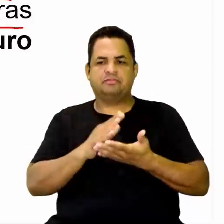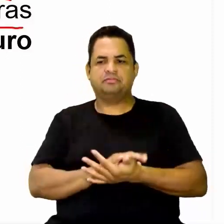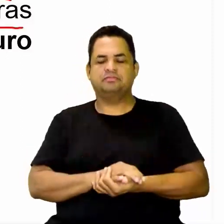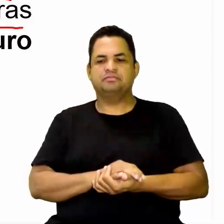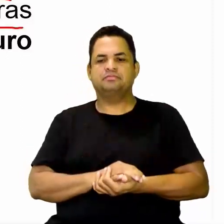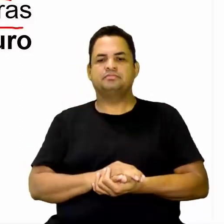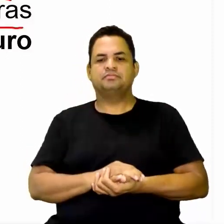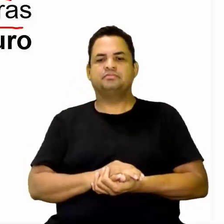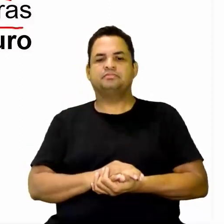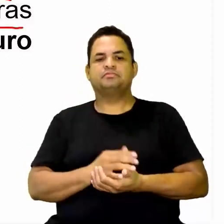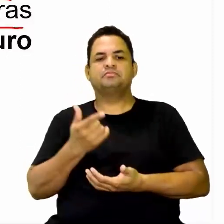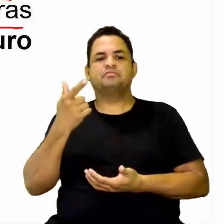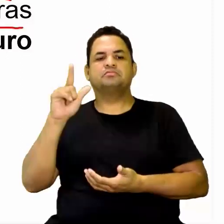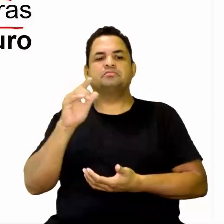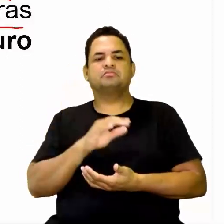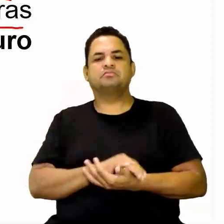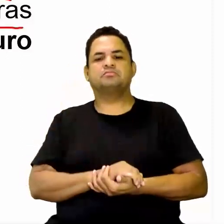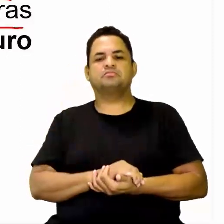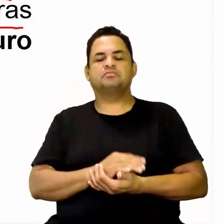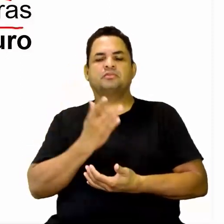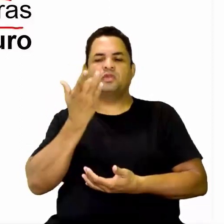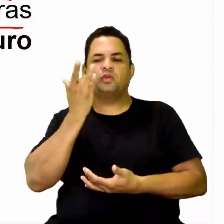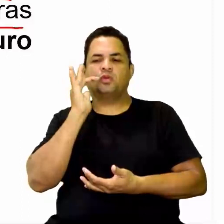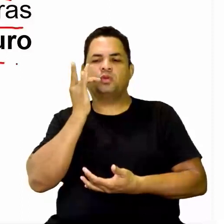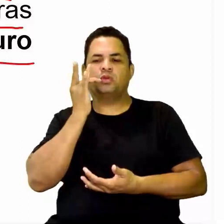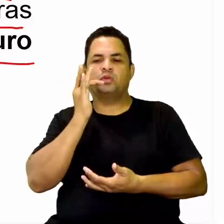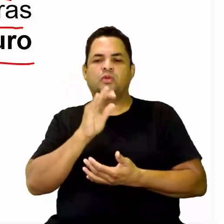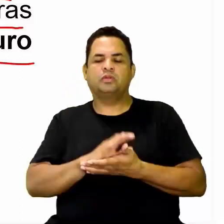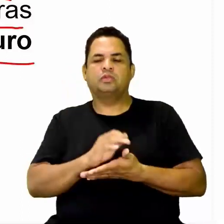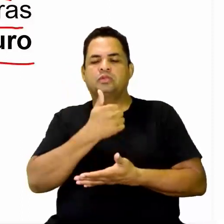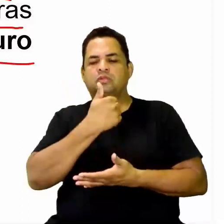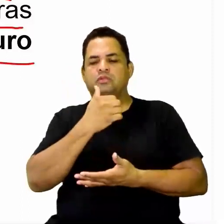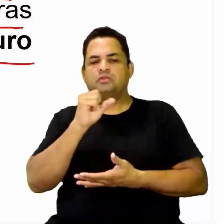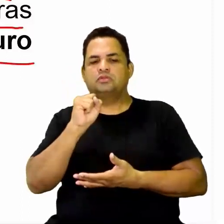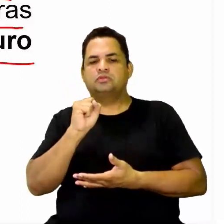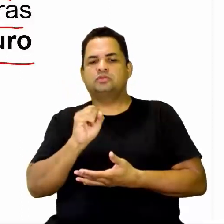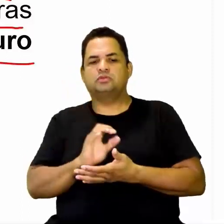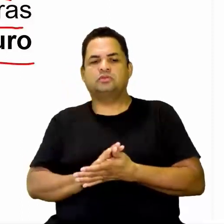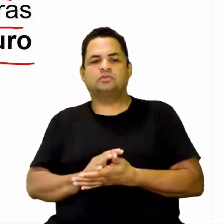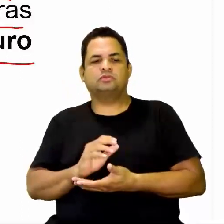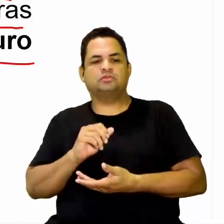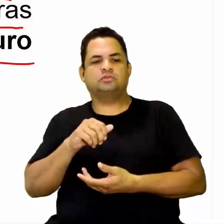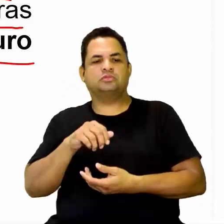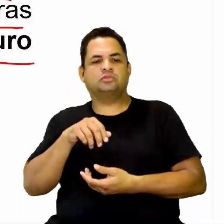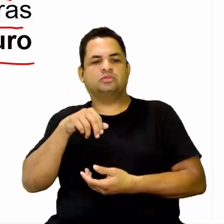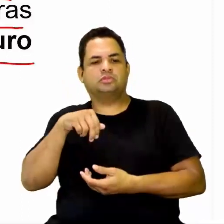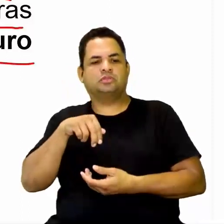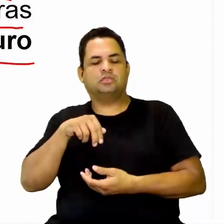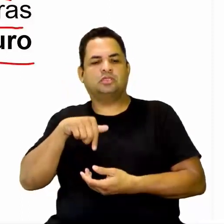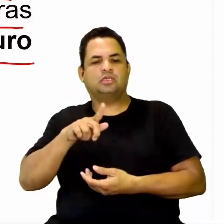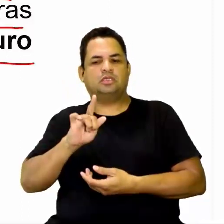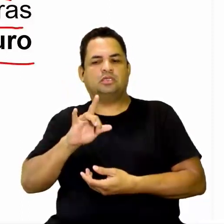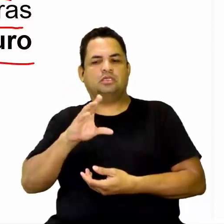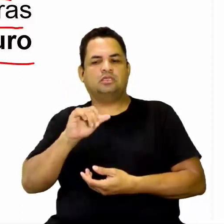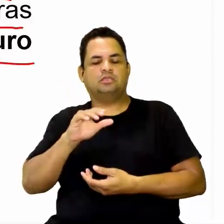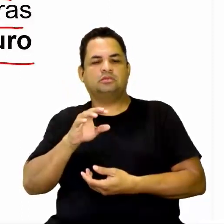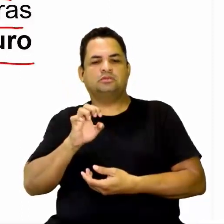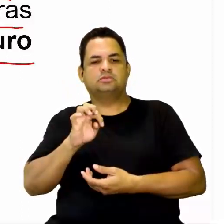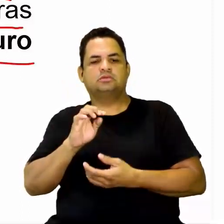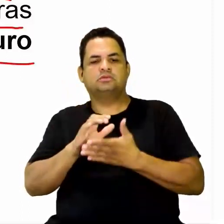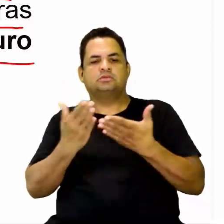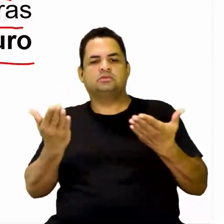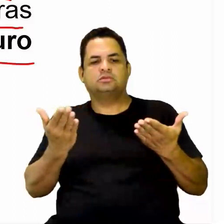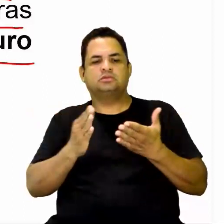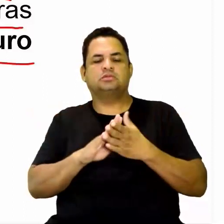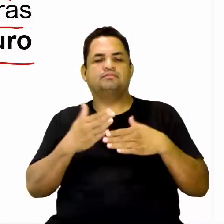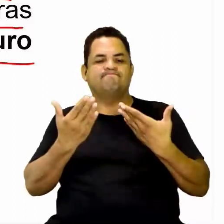bom? Outra, o ouro 18 quilatos. O que significa o ouro 18 quilatos? Ouro 18 quilatos